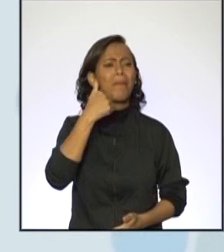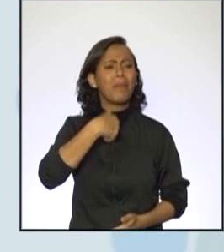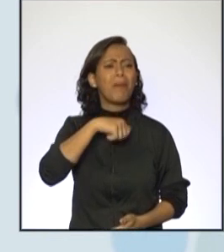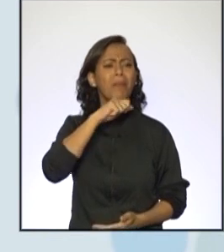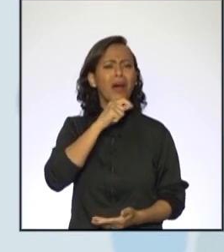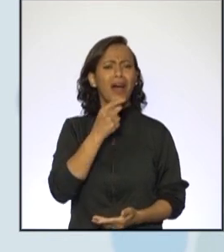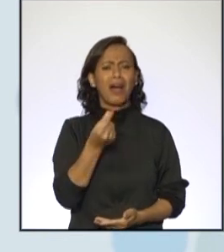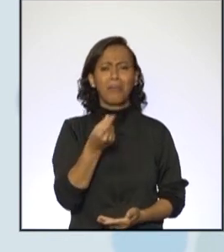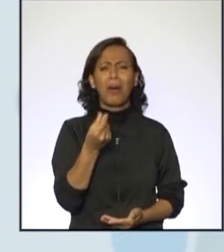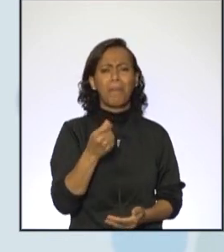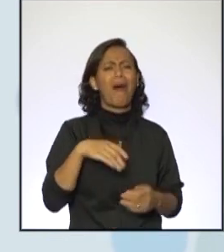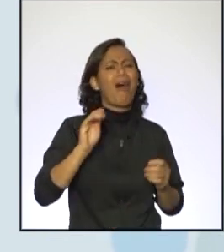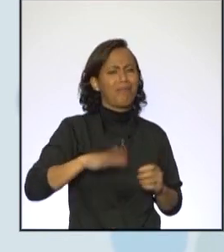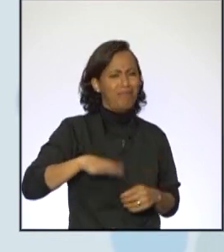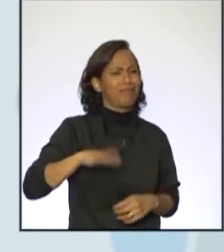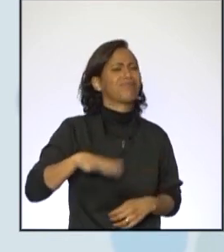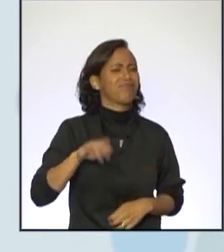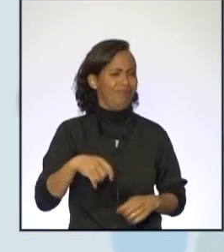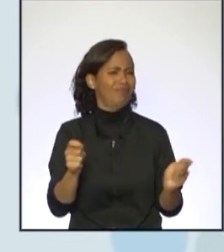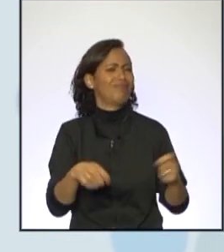consulte o nosso site.